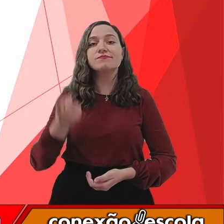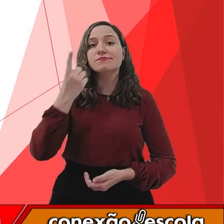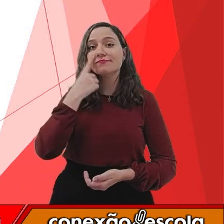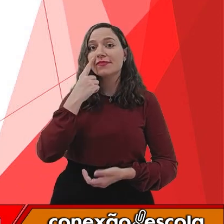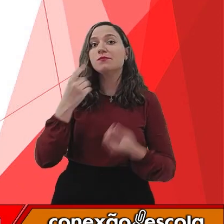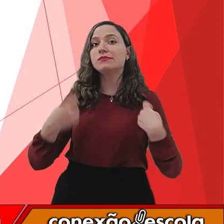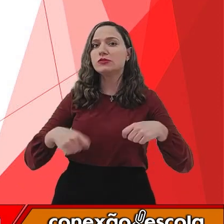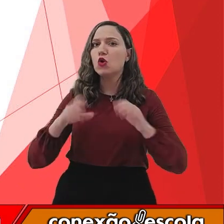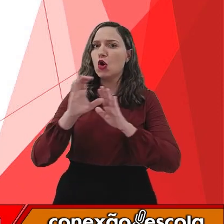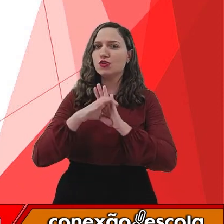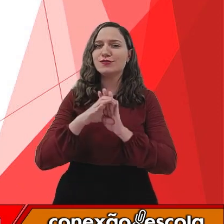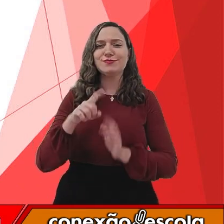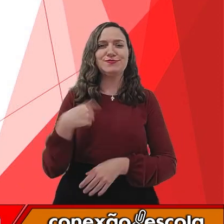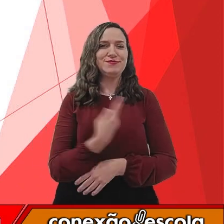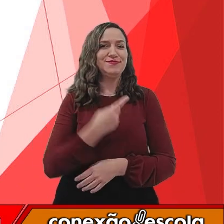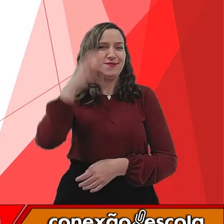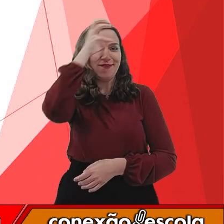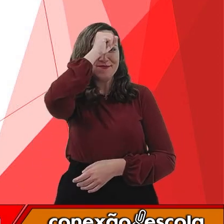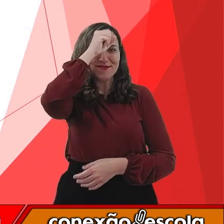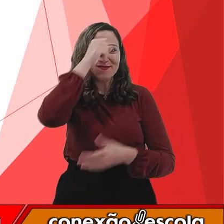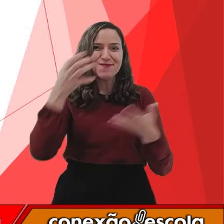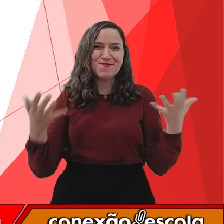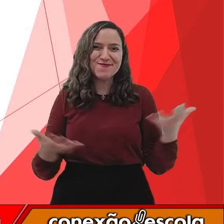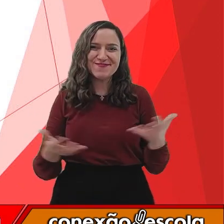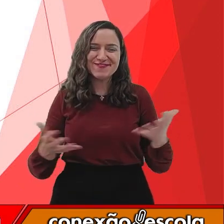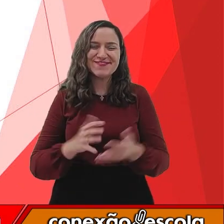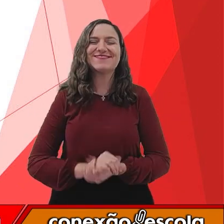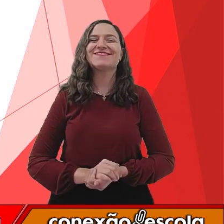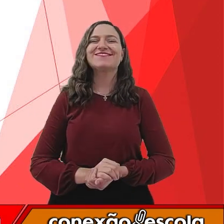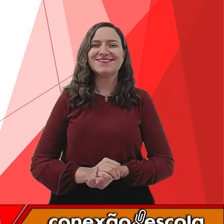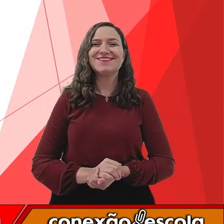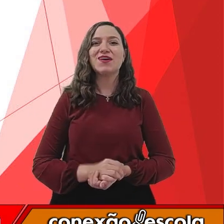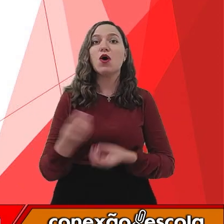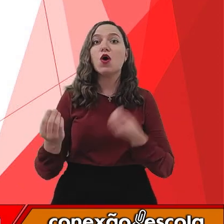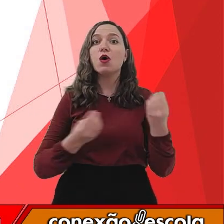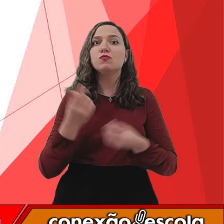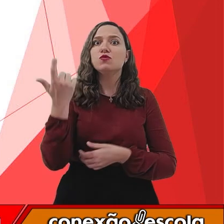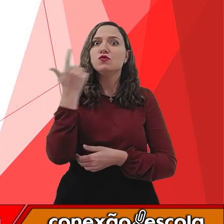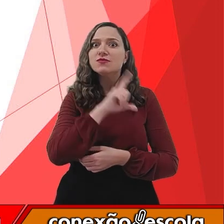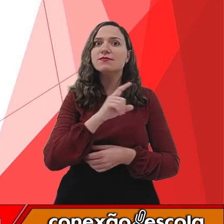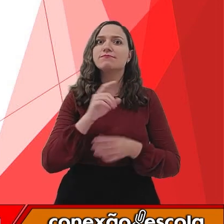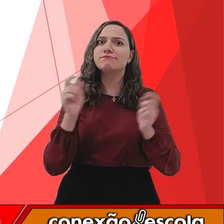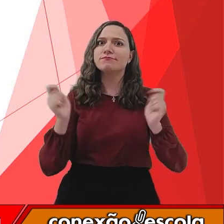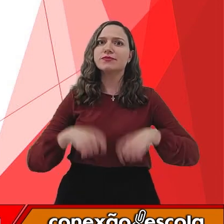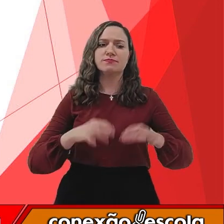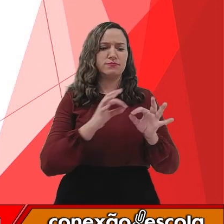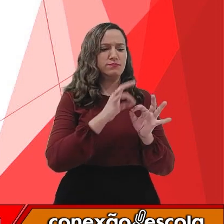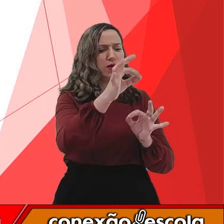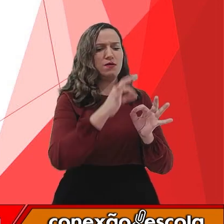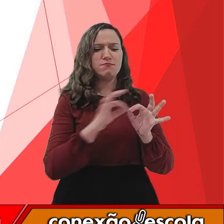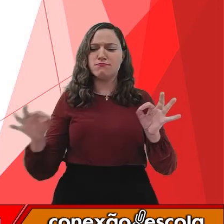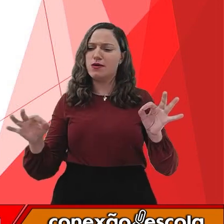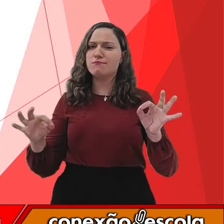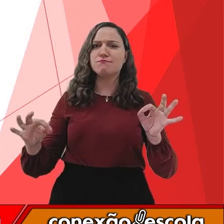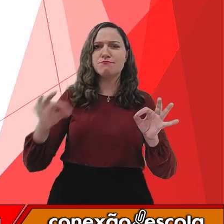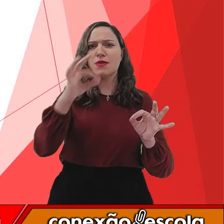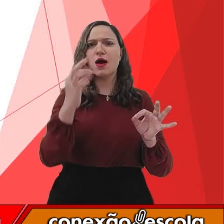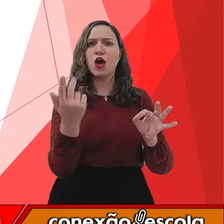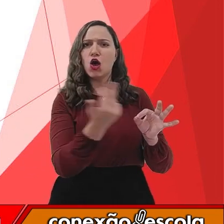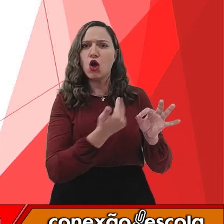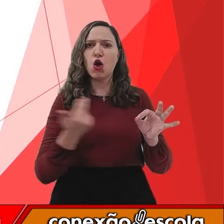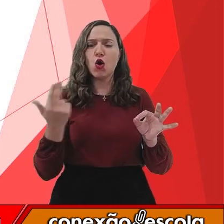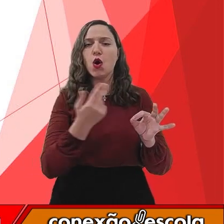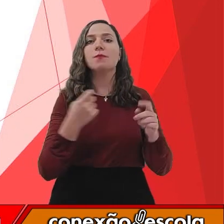os conceitos que nós aprendemos. E o único conceito que está equidistante dos pontos é o conceito